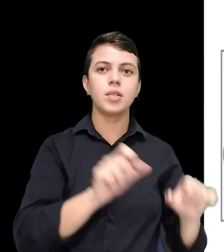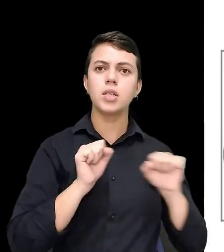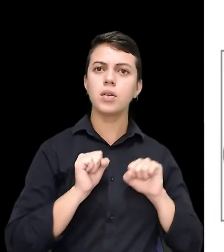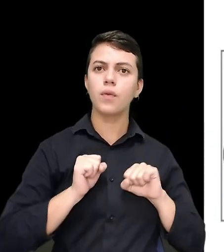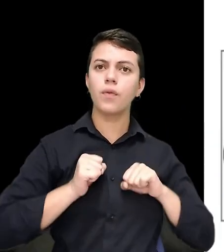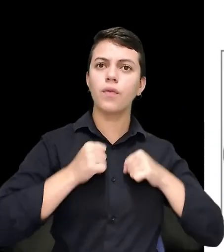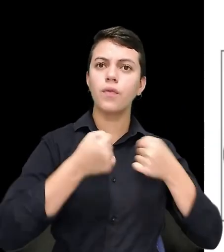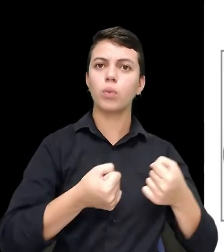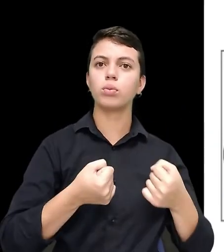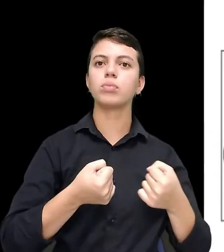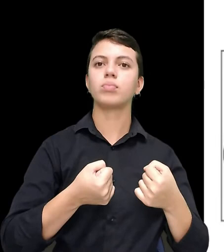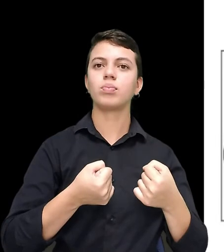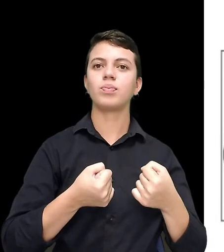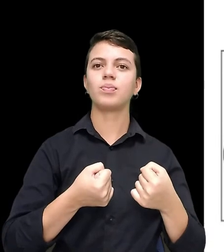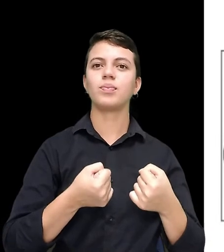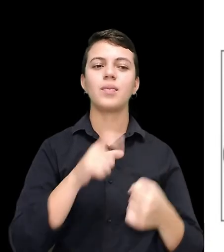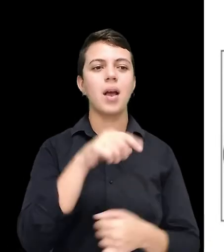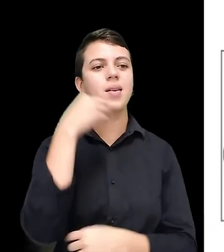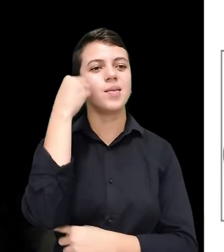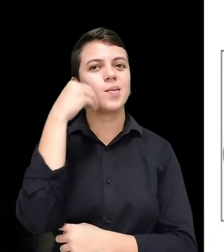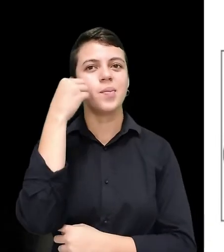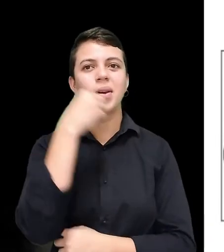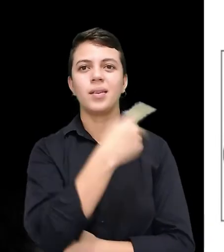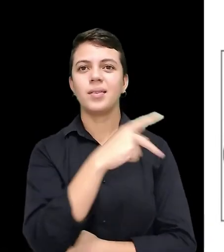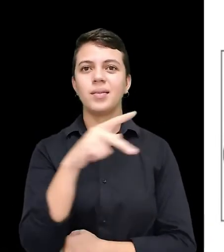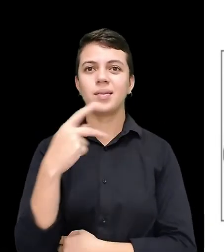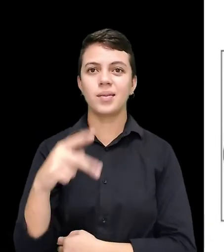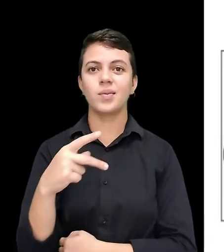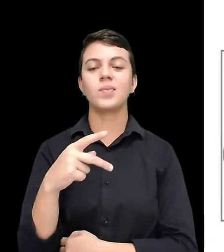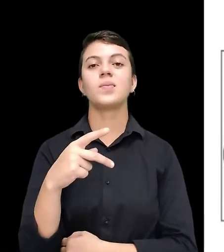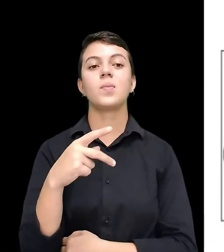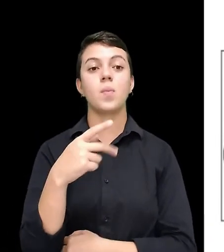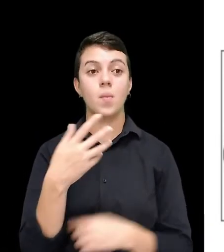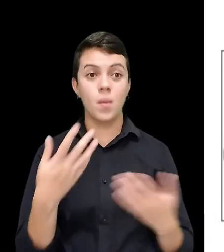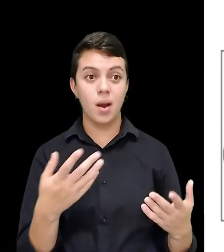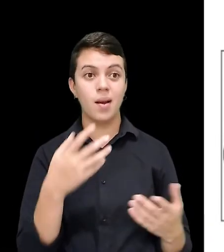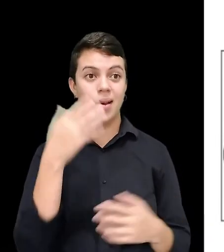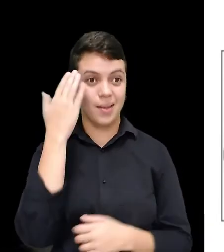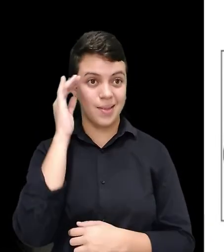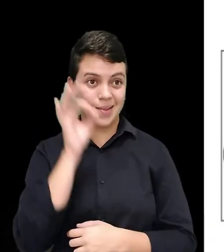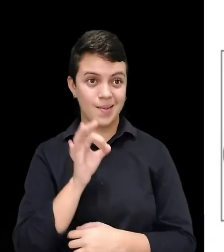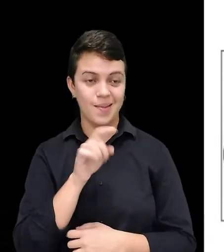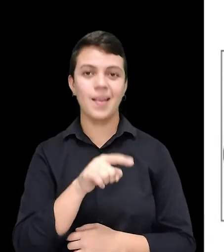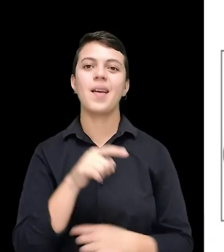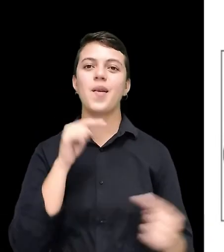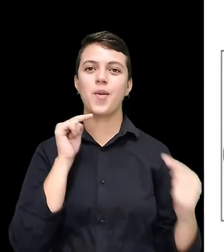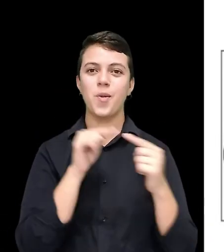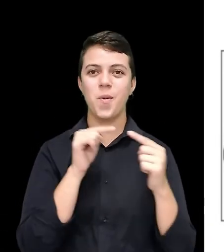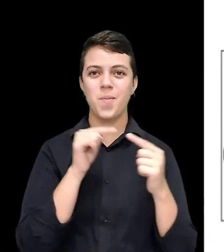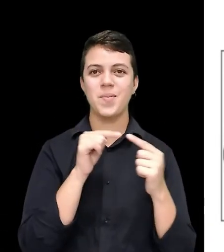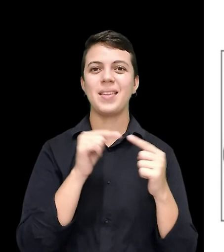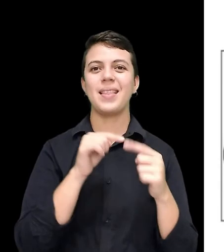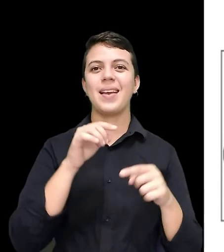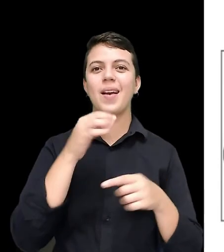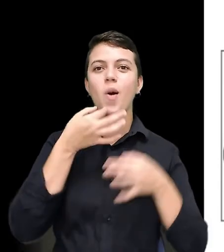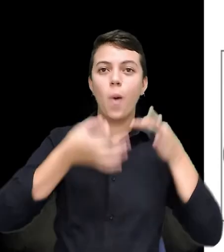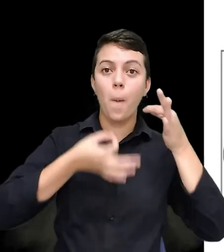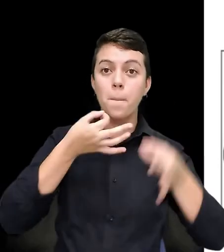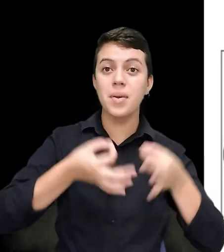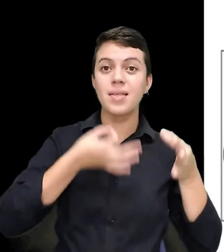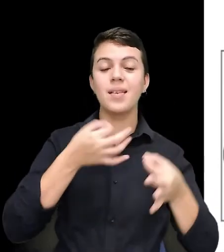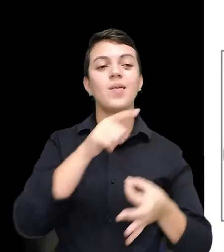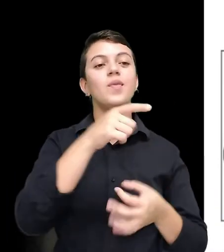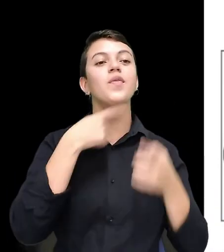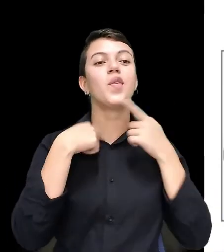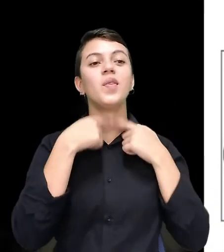dessa compreensão do vivido, das experiências, para poder chegar a um nível mais crítico do conhecimento, né?